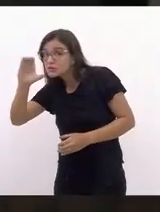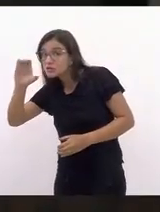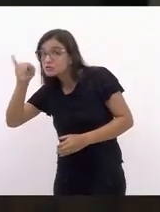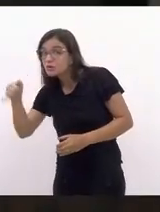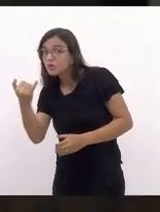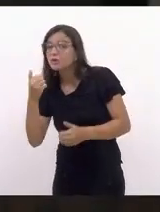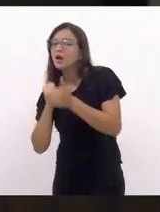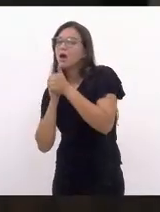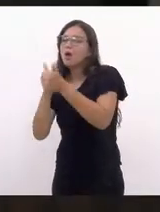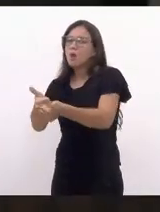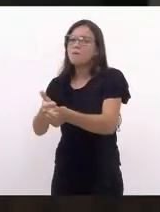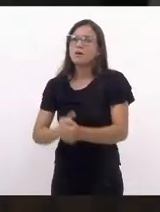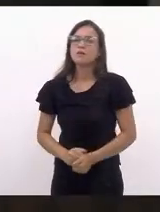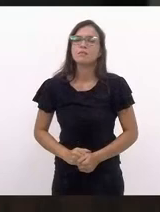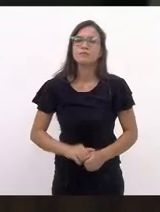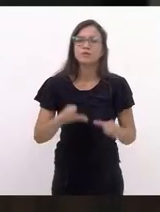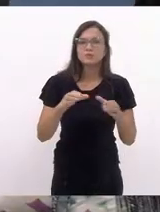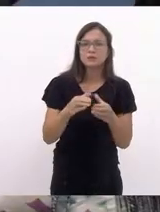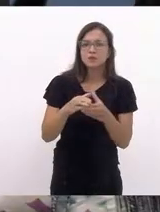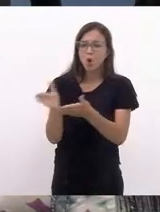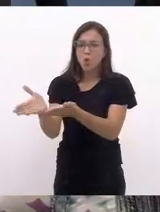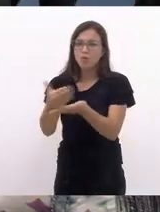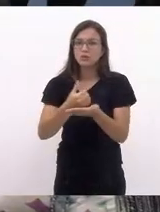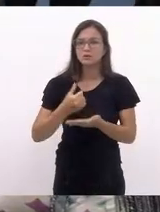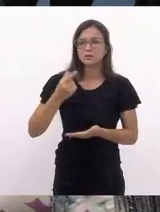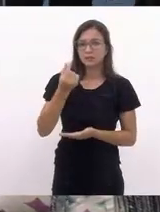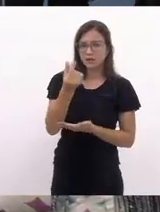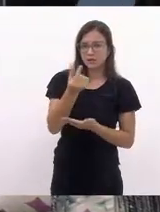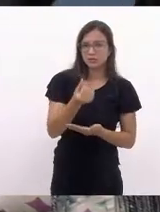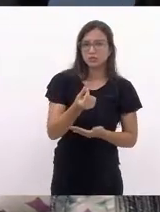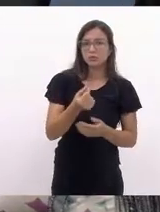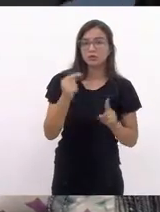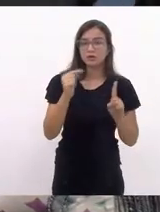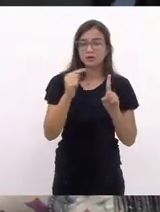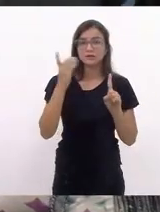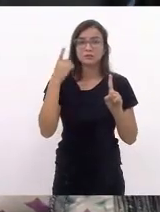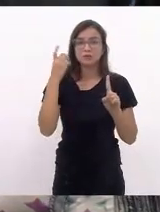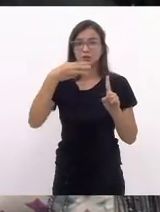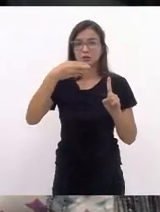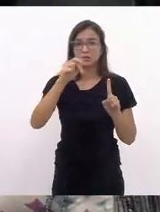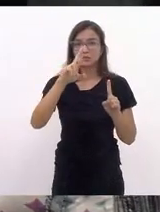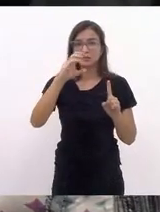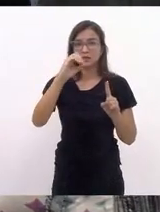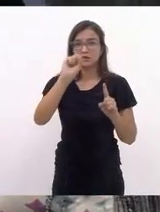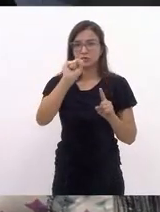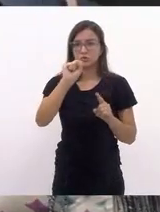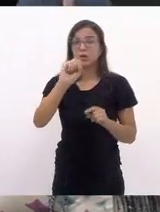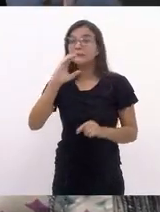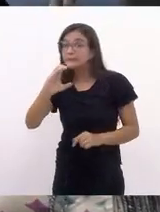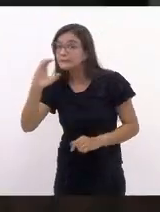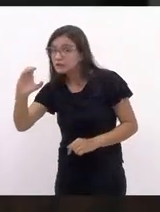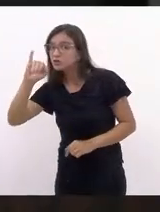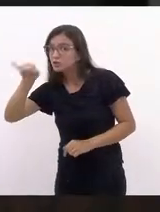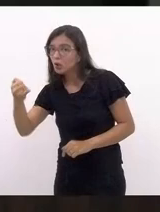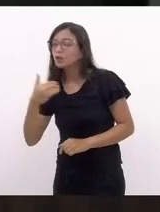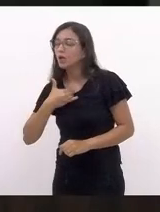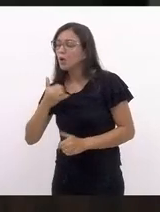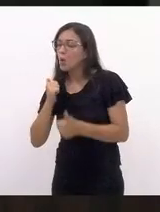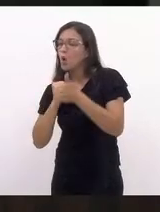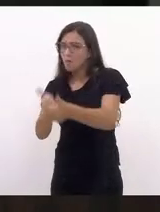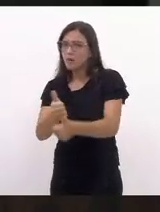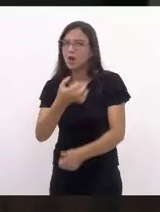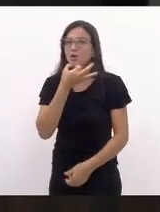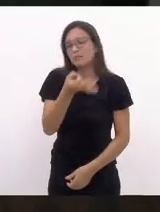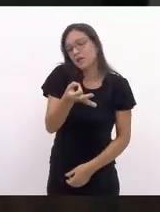de orçamento Deputado Marcus Miller o seu presente acompanha o substituto da 6ª J pareceres